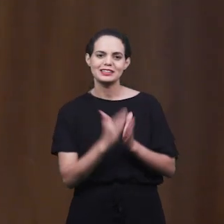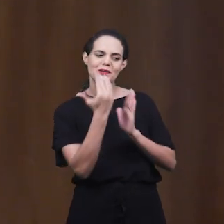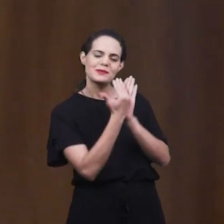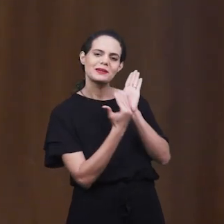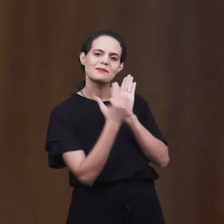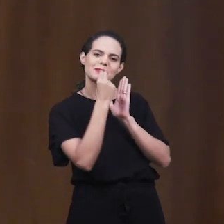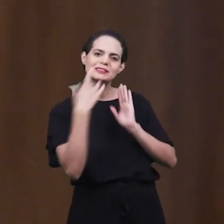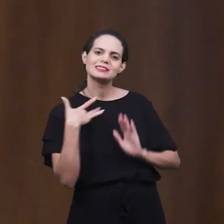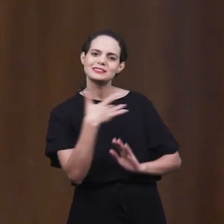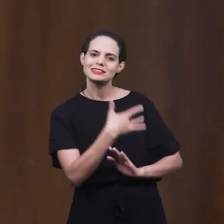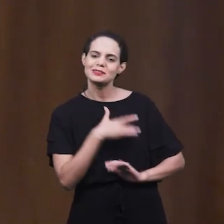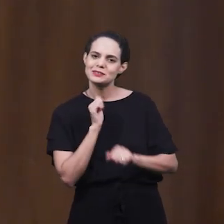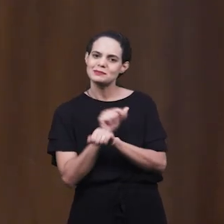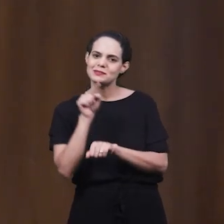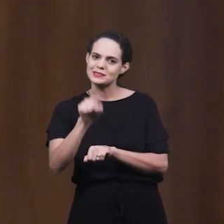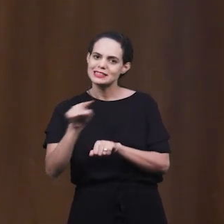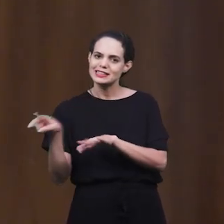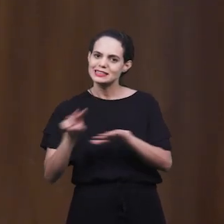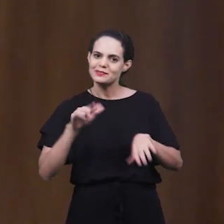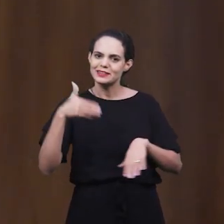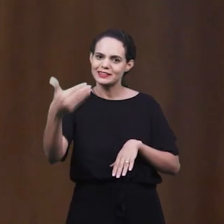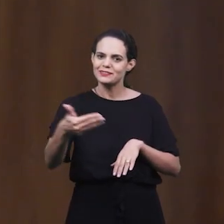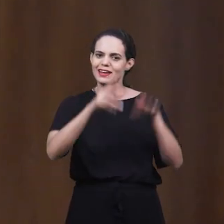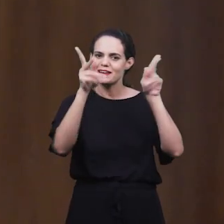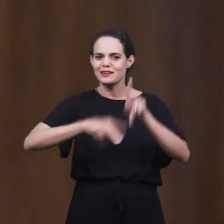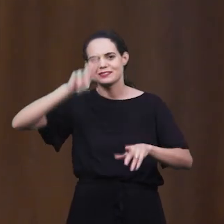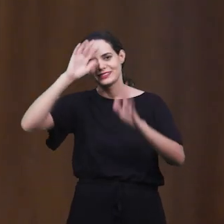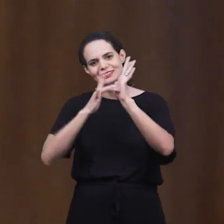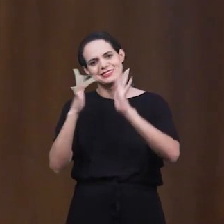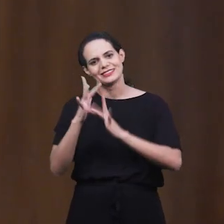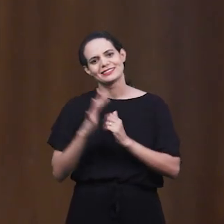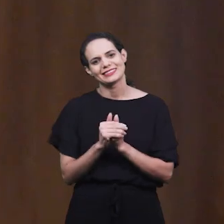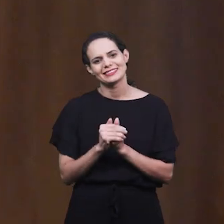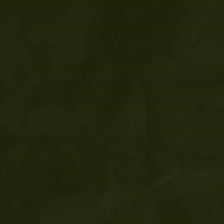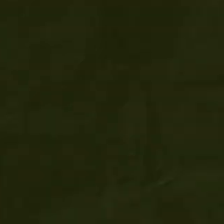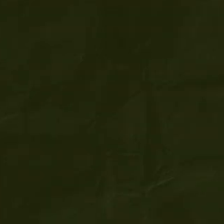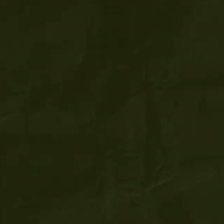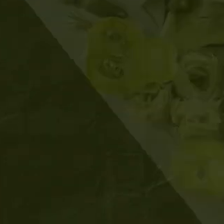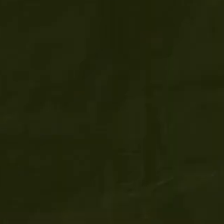Saúde. Te aguardo na semana que vem. A todos, a paz do Senhor Jesus.